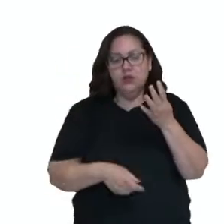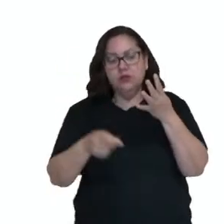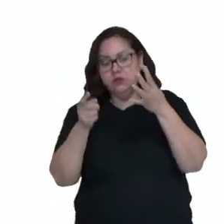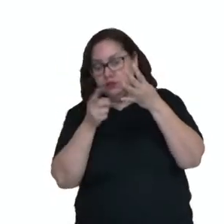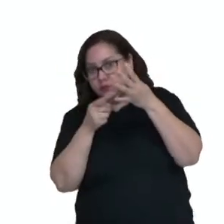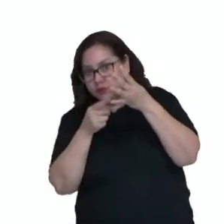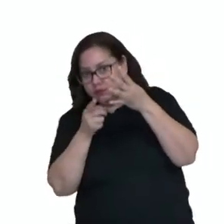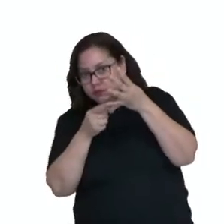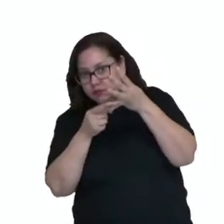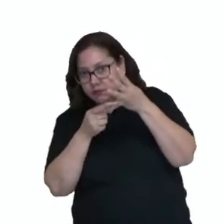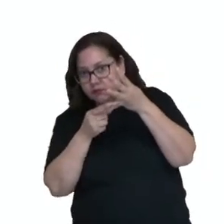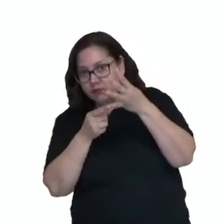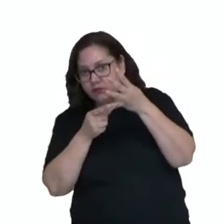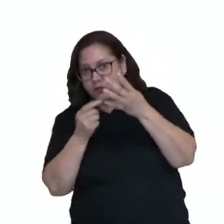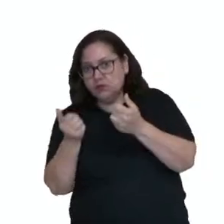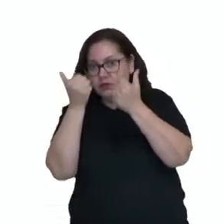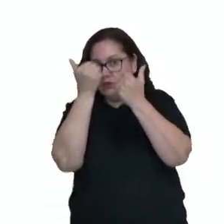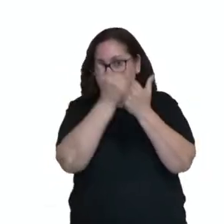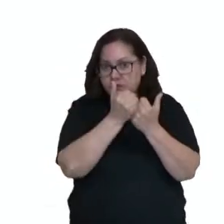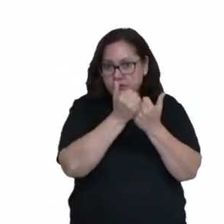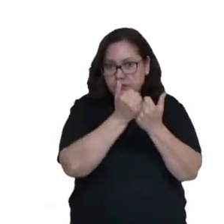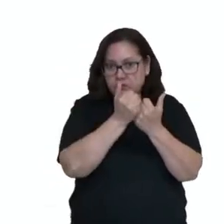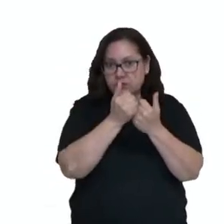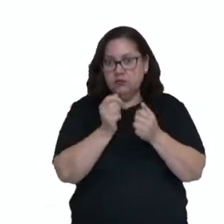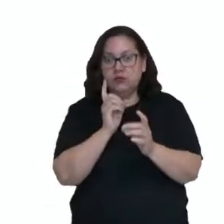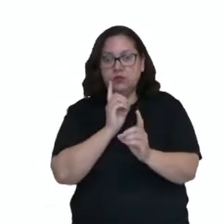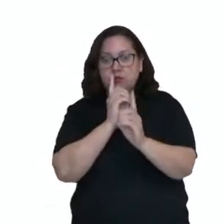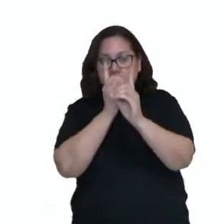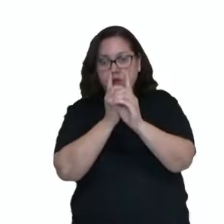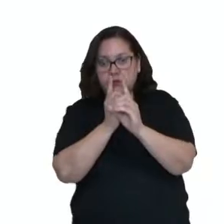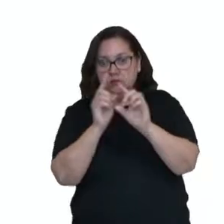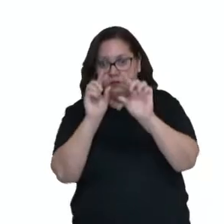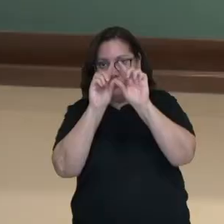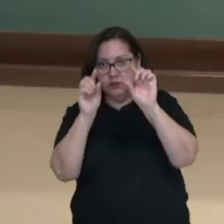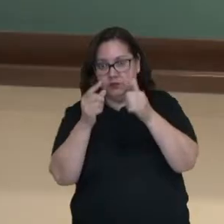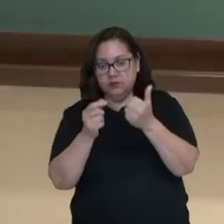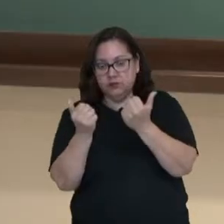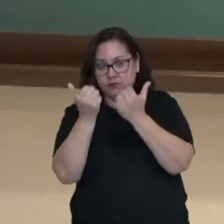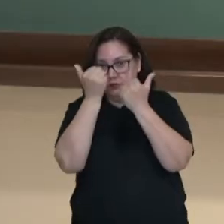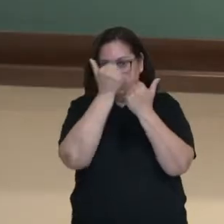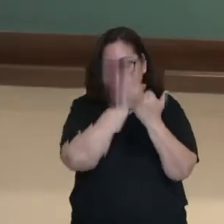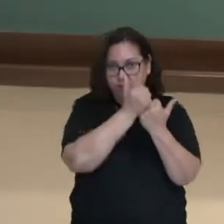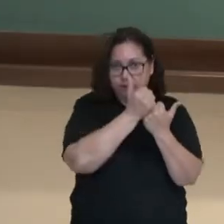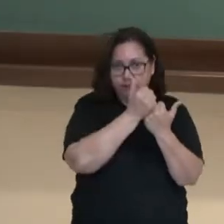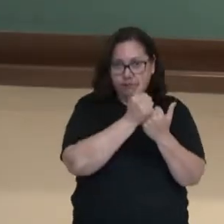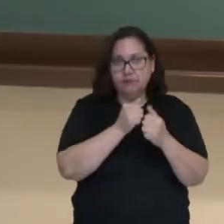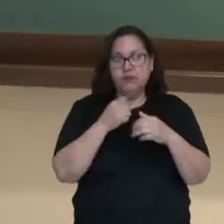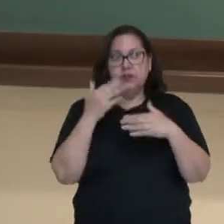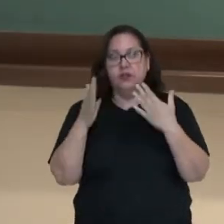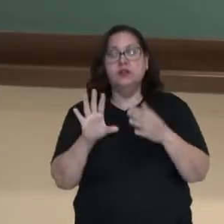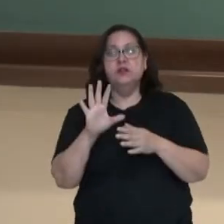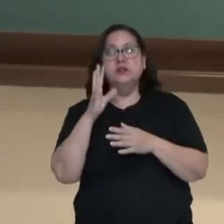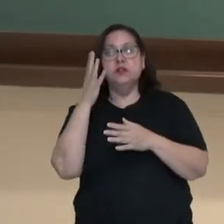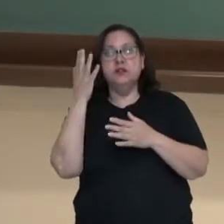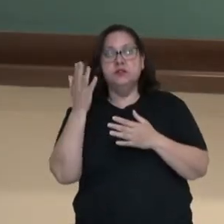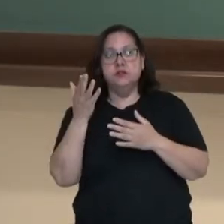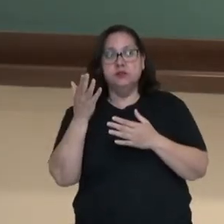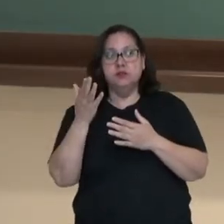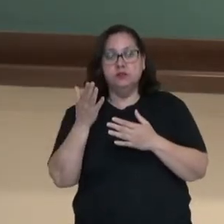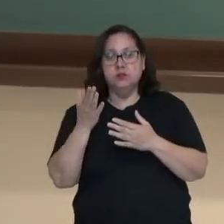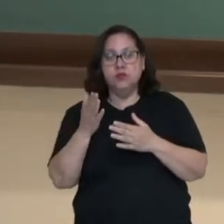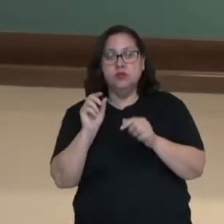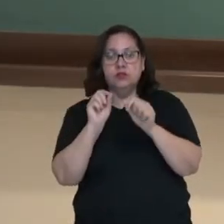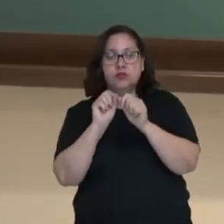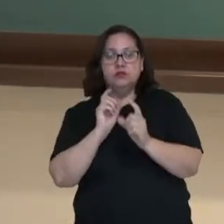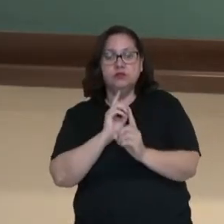no quarto passo, substituir a incógnita encontrada na equação da substituição. E aí o que acontece? Eu